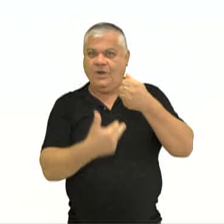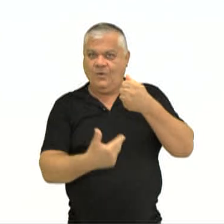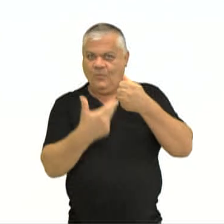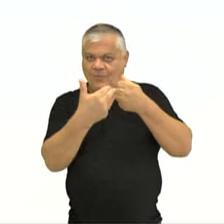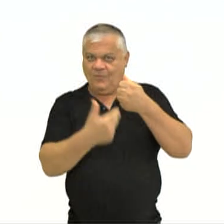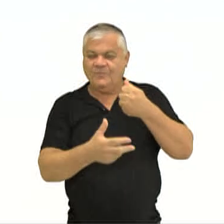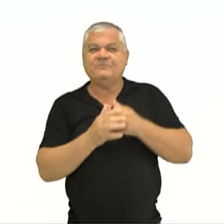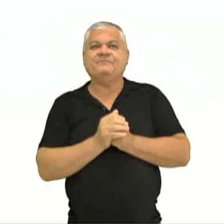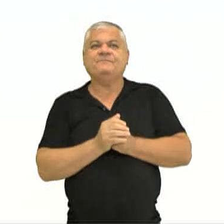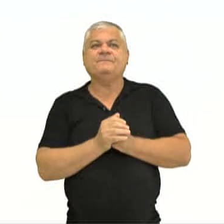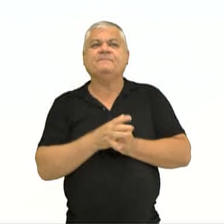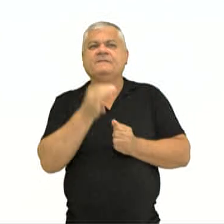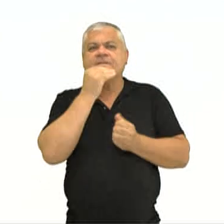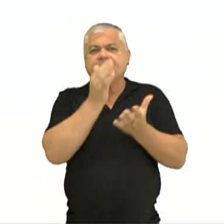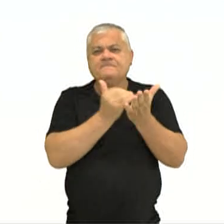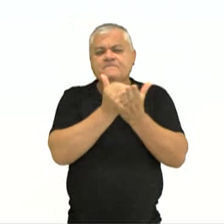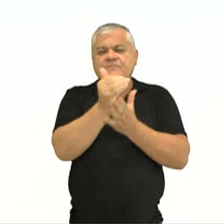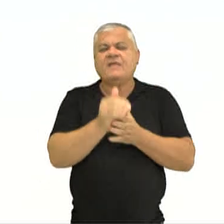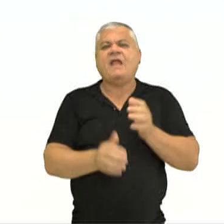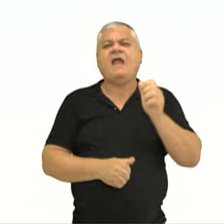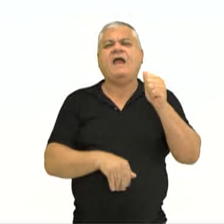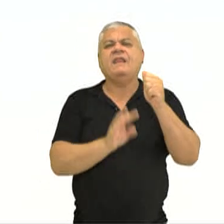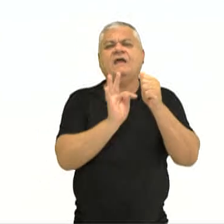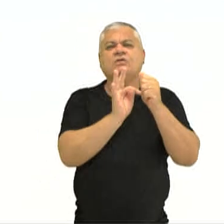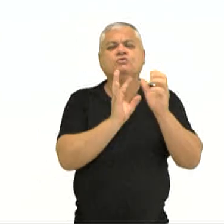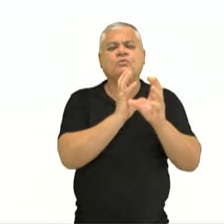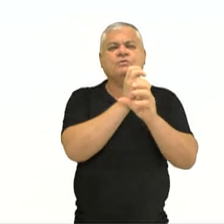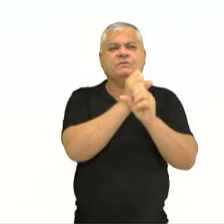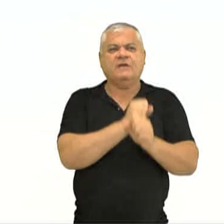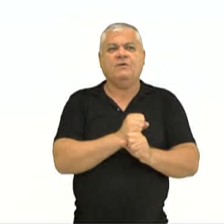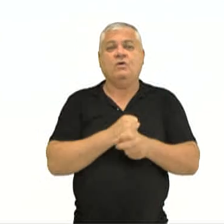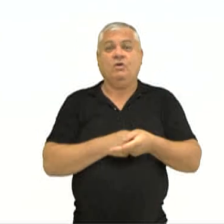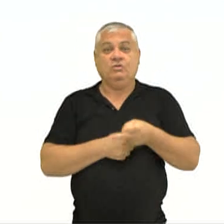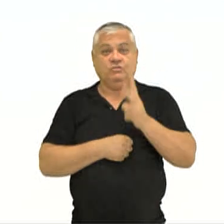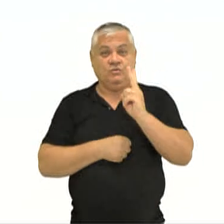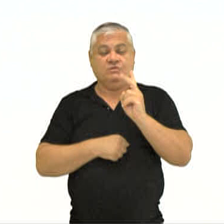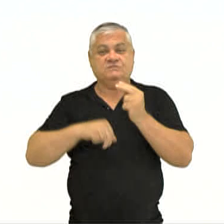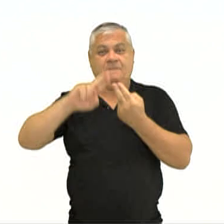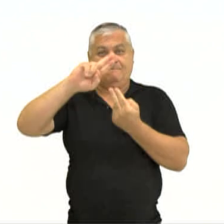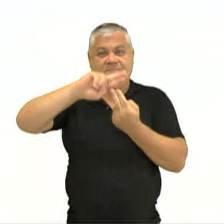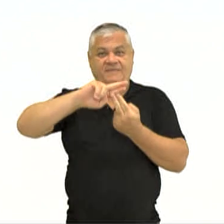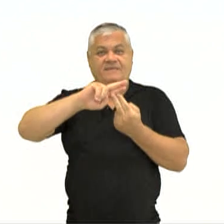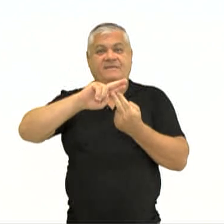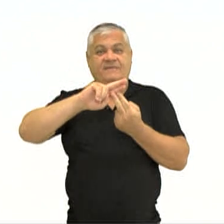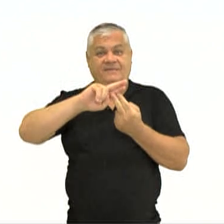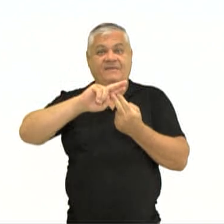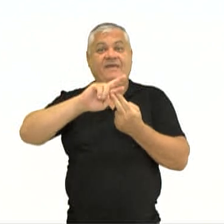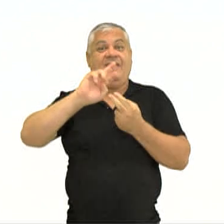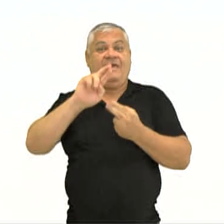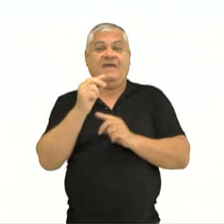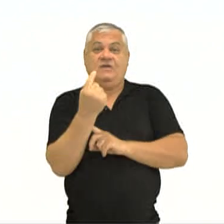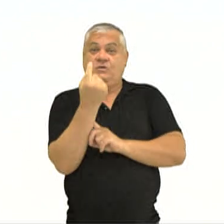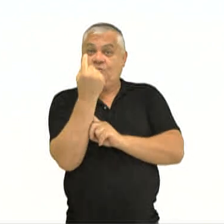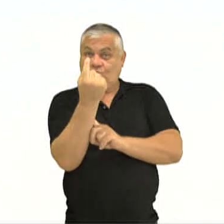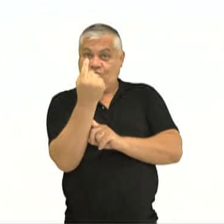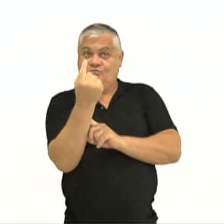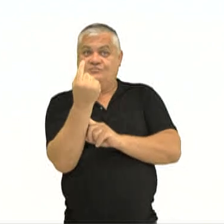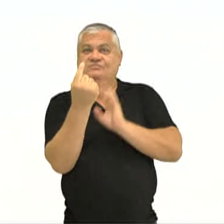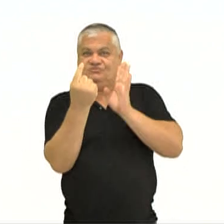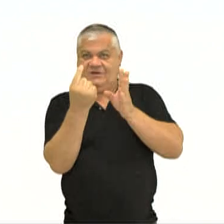né? Inicialmente, a área total vai ser 2πr, 1, que é a altura que a gente